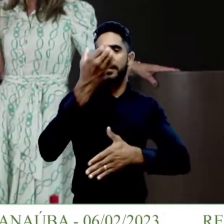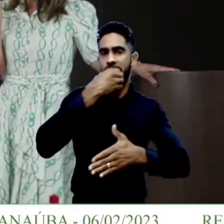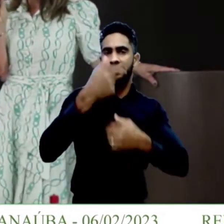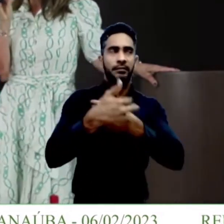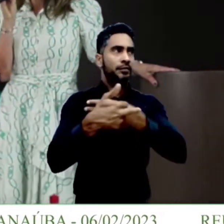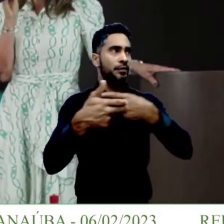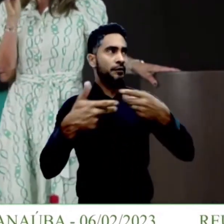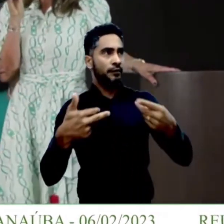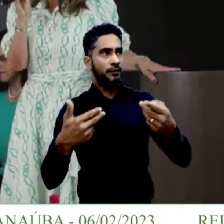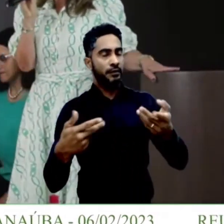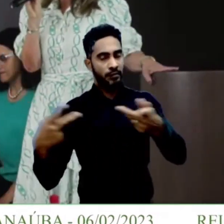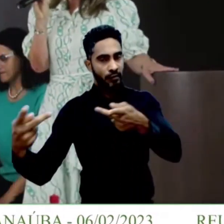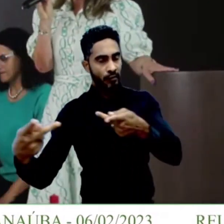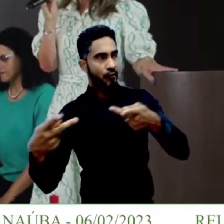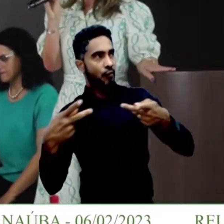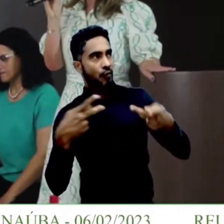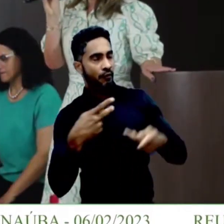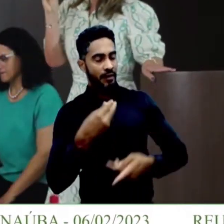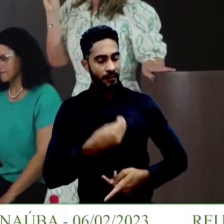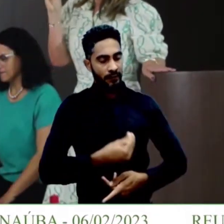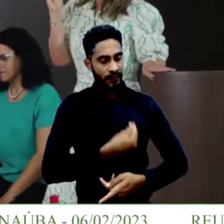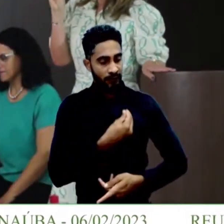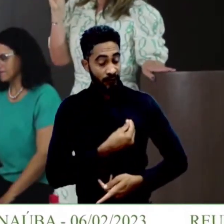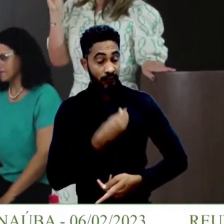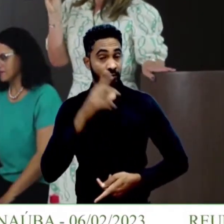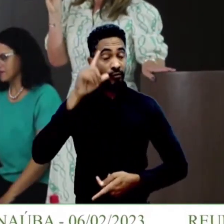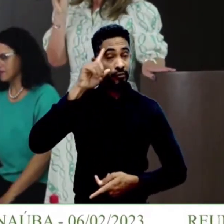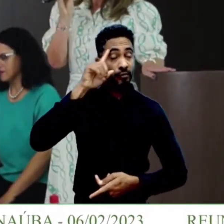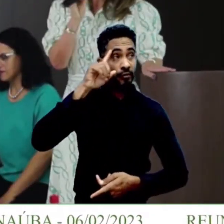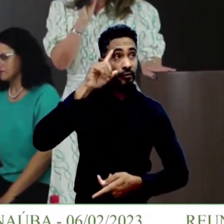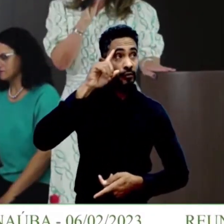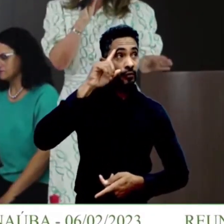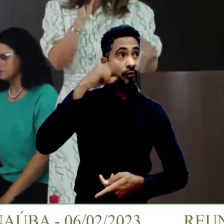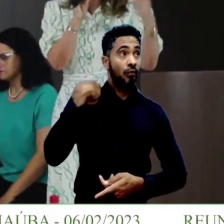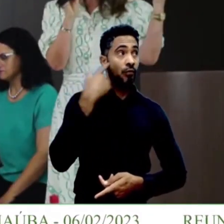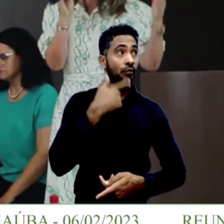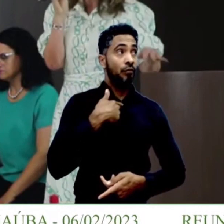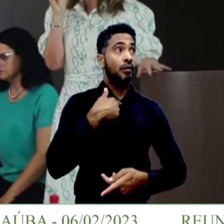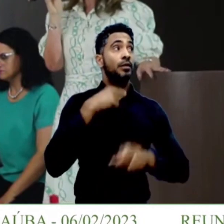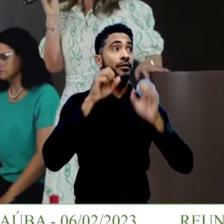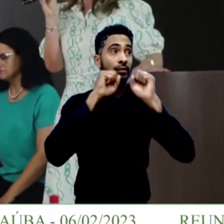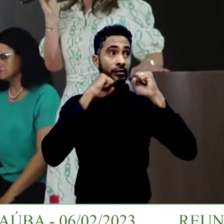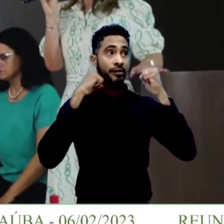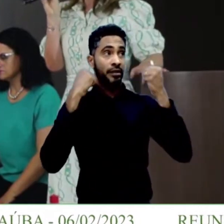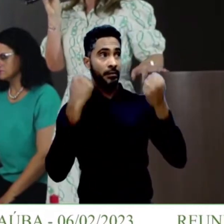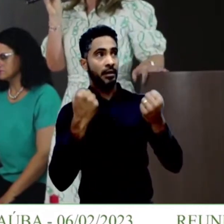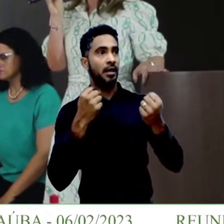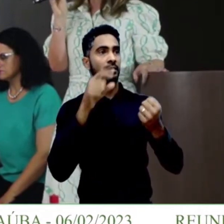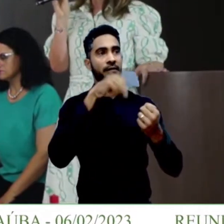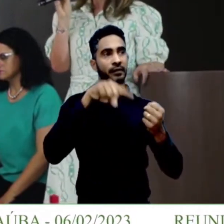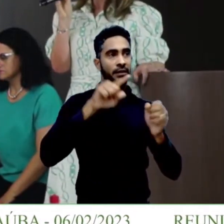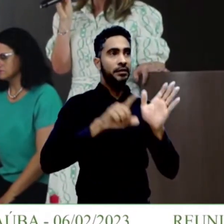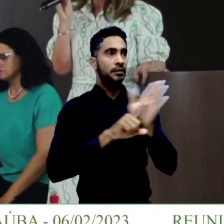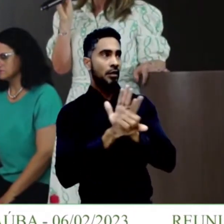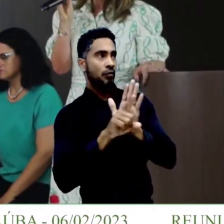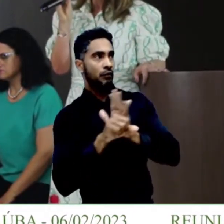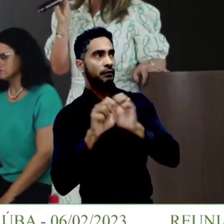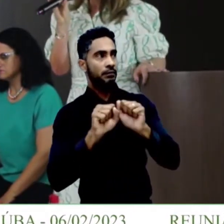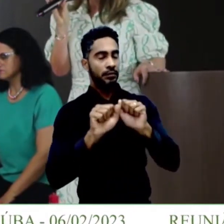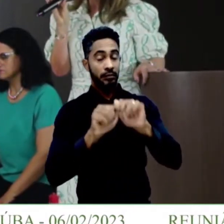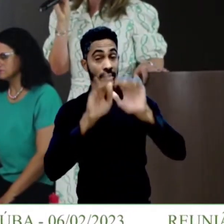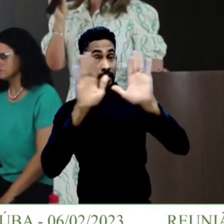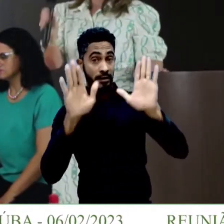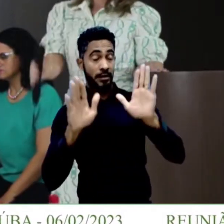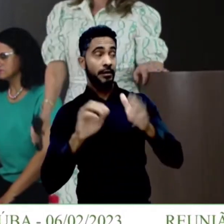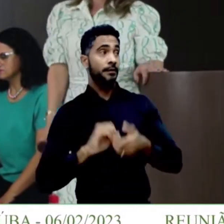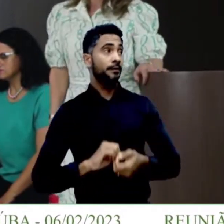viemos formalmente convidá-los para estar conosco no nosso evento. E eu estou aqui à disposição, caso alguém tenha alguma dúvida que eu possa esclarecer.